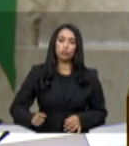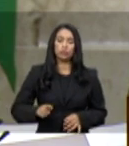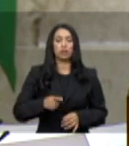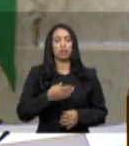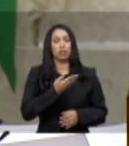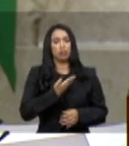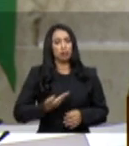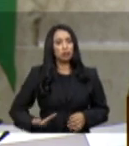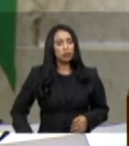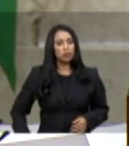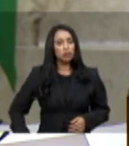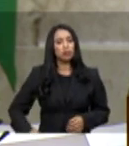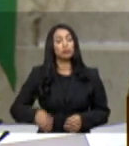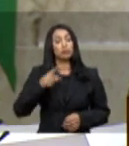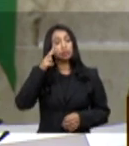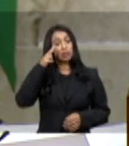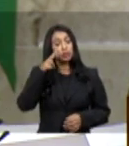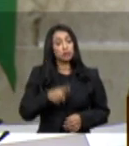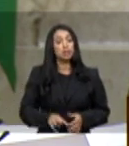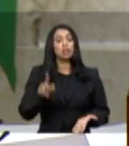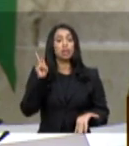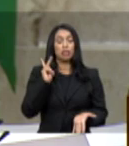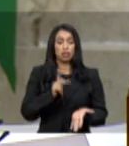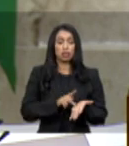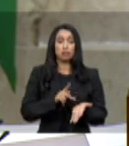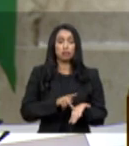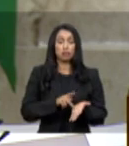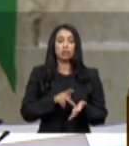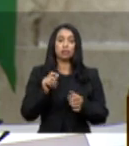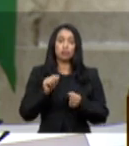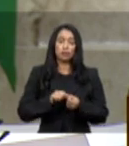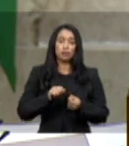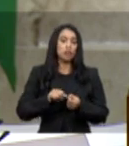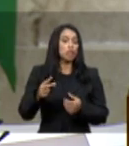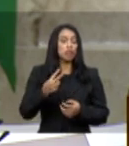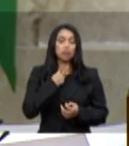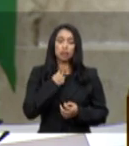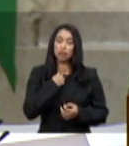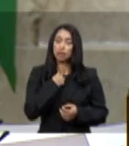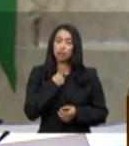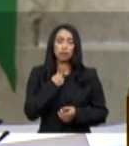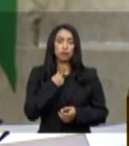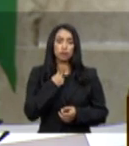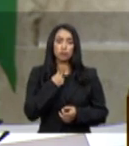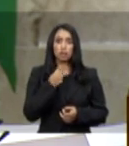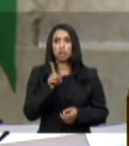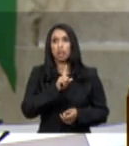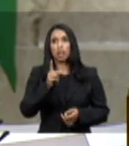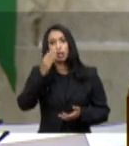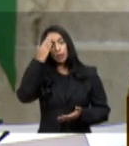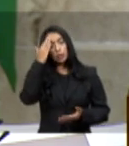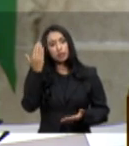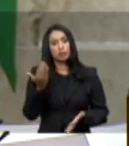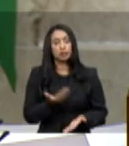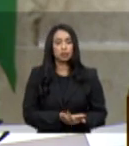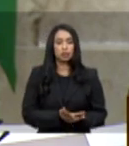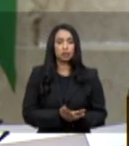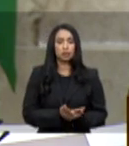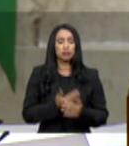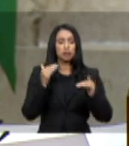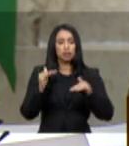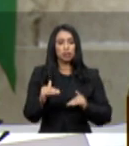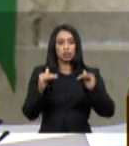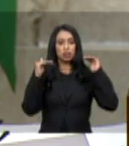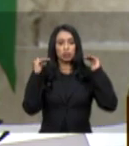confirmada pela realidade corrente e não se pode desacreditar estas